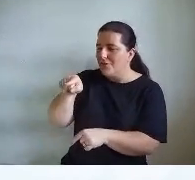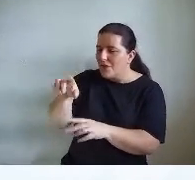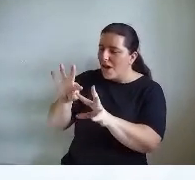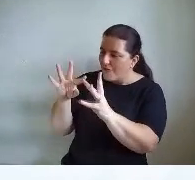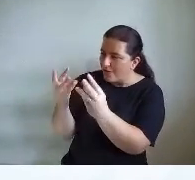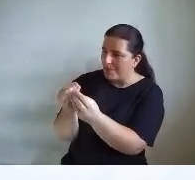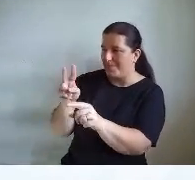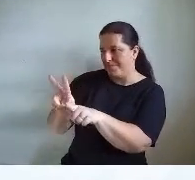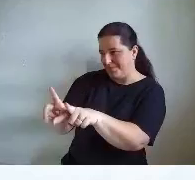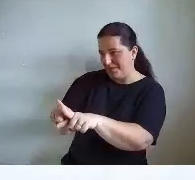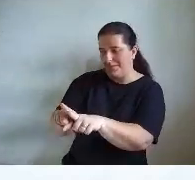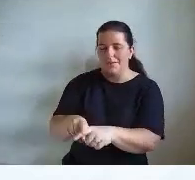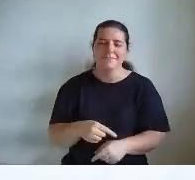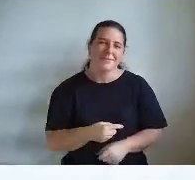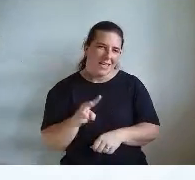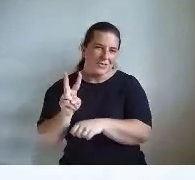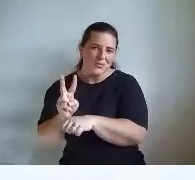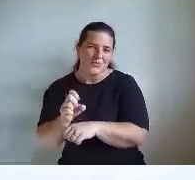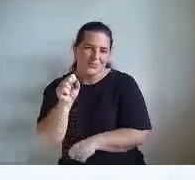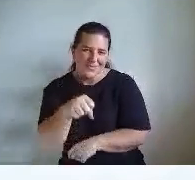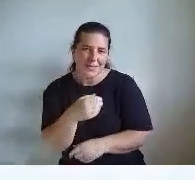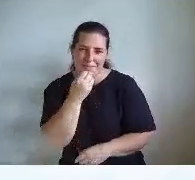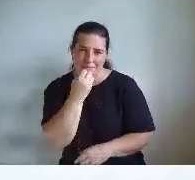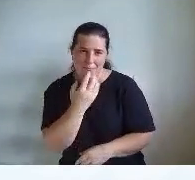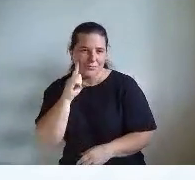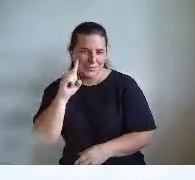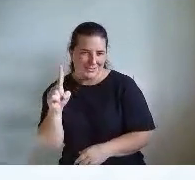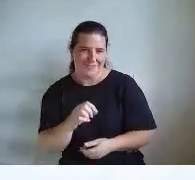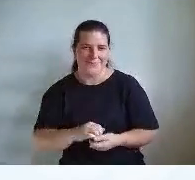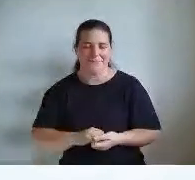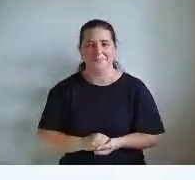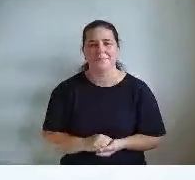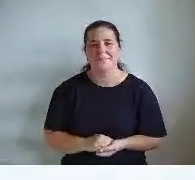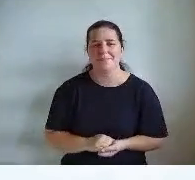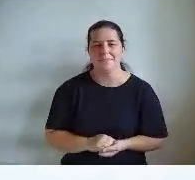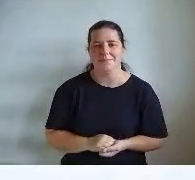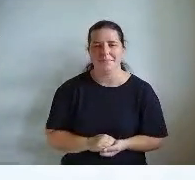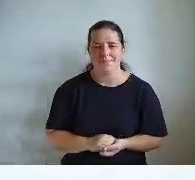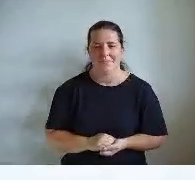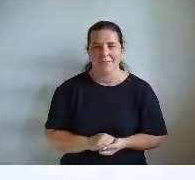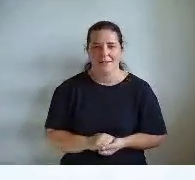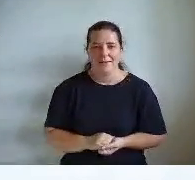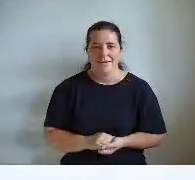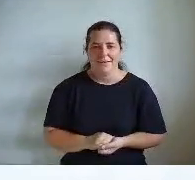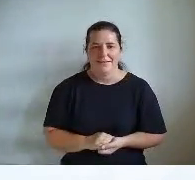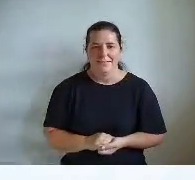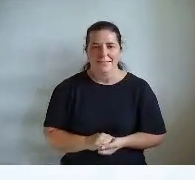Estamos nos cuidando. Bom dia. Bom dia.